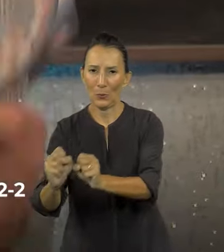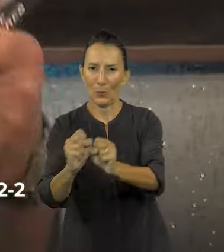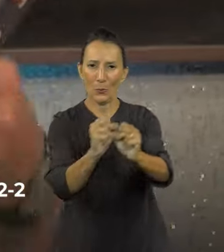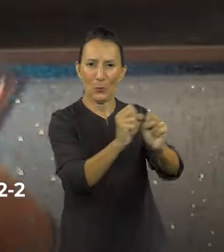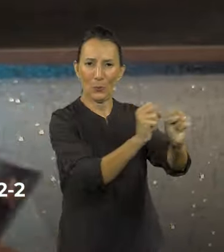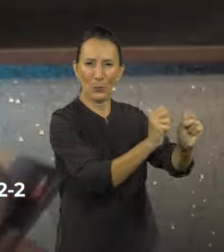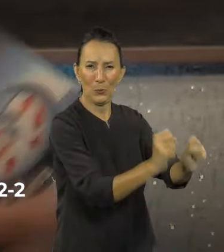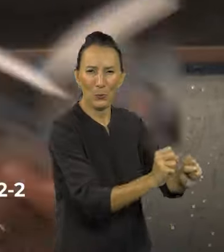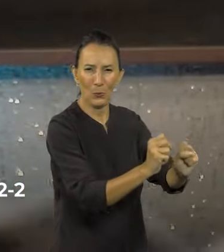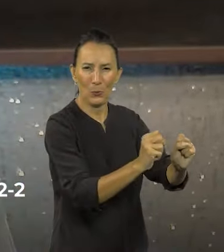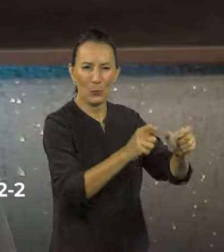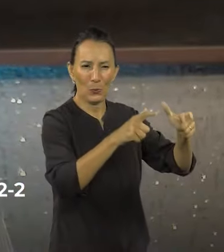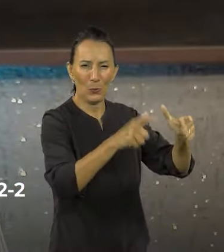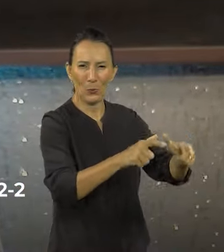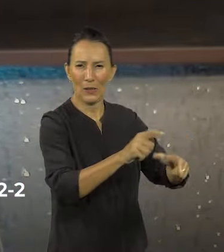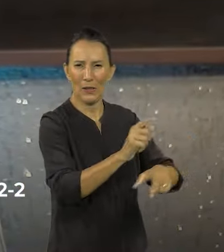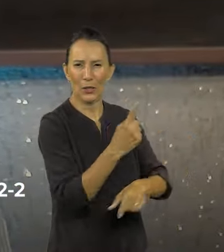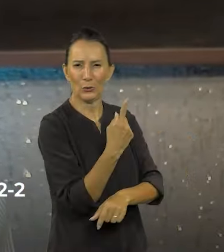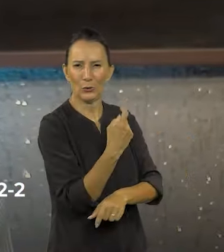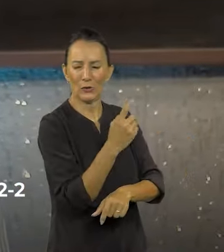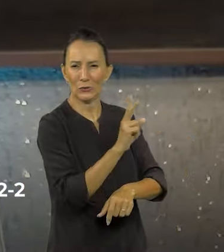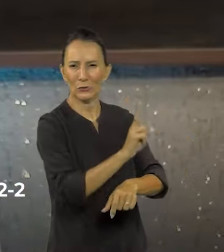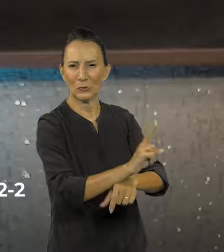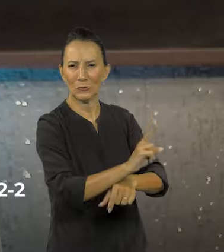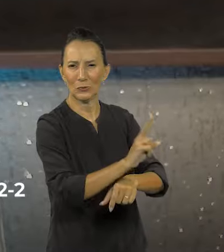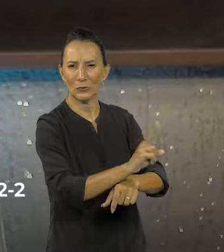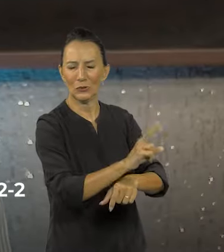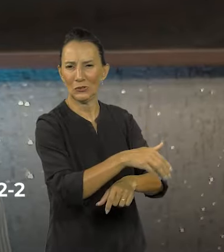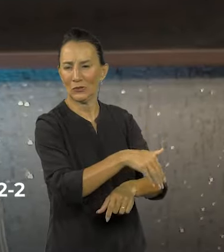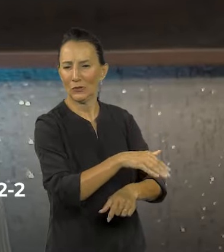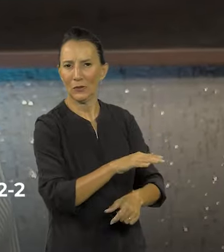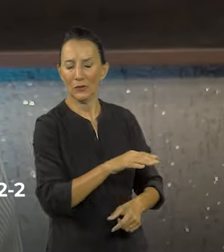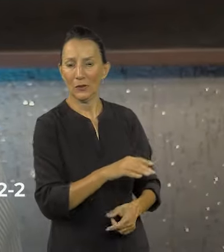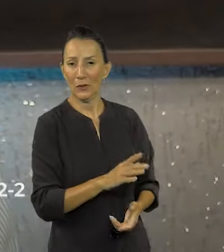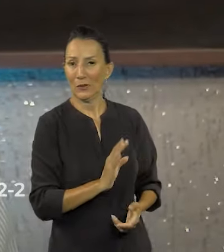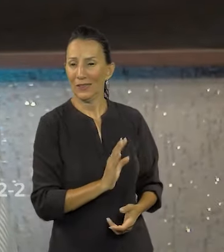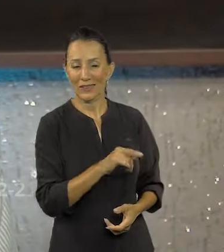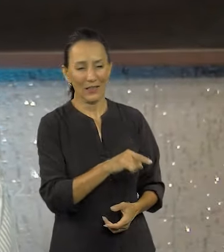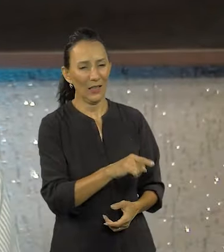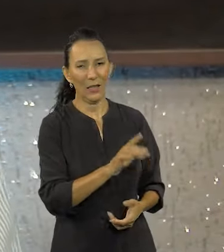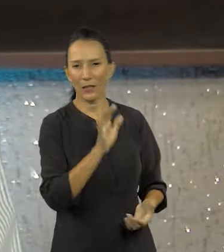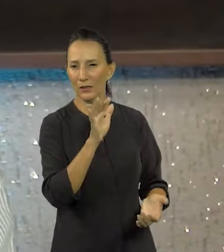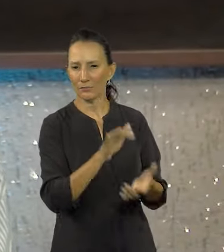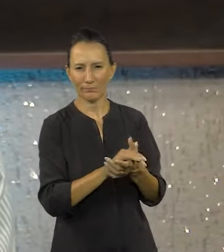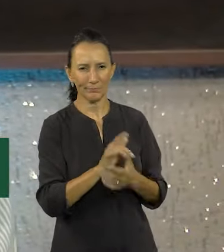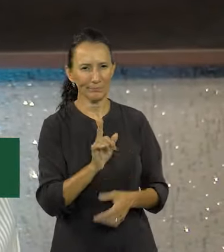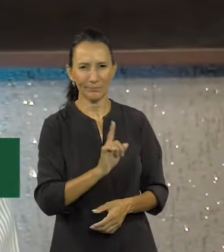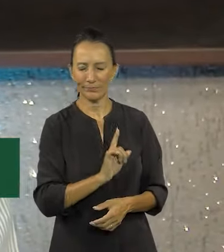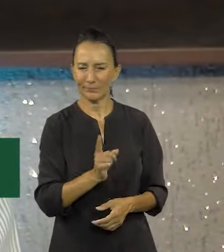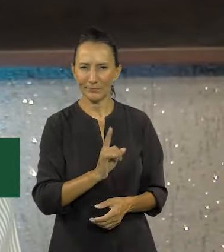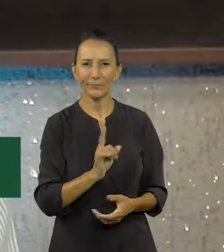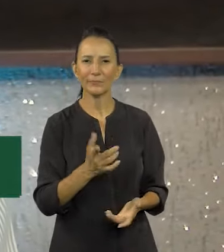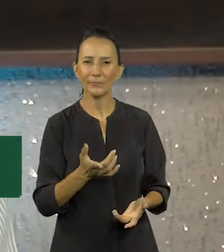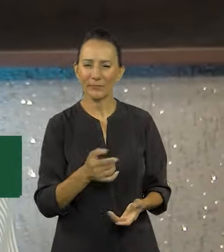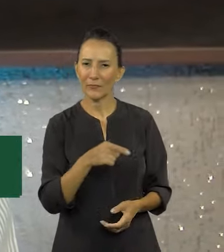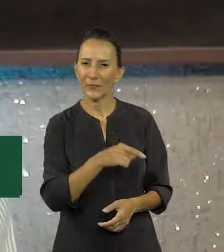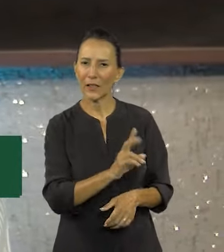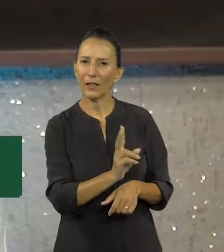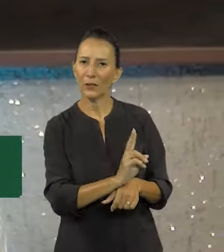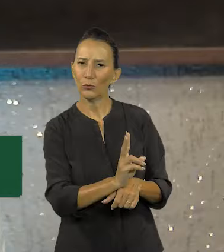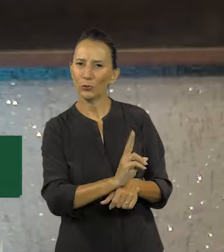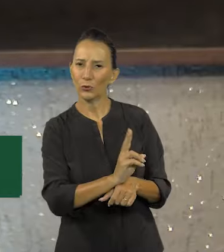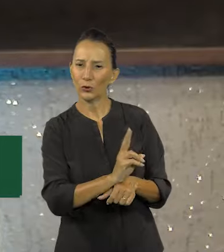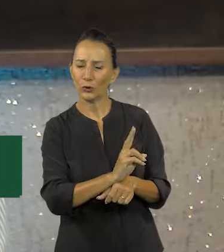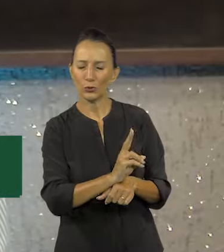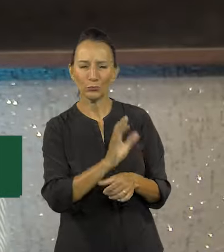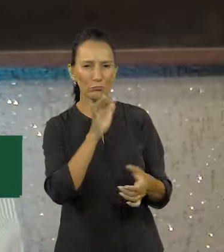confinou em algum lugar mas o certo é que ela não se casou está escrito na Bíblia sendo ela virgem